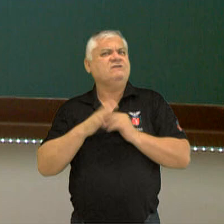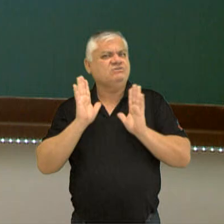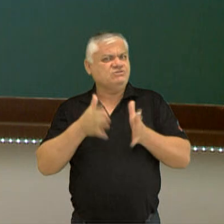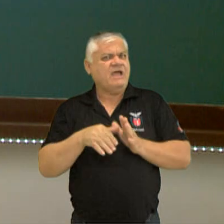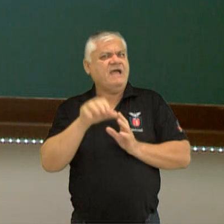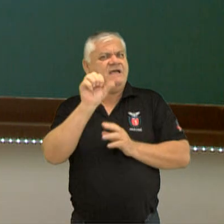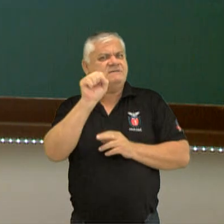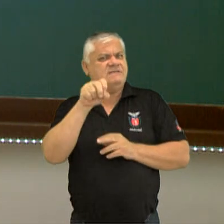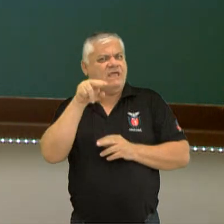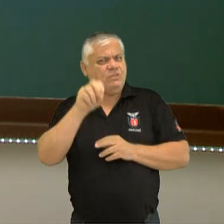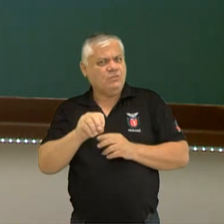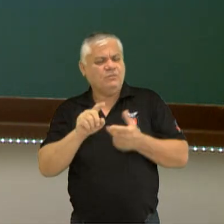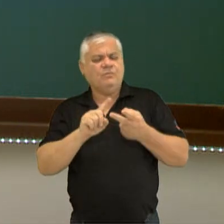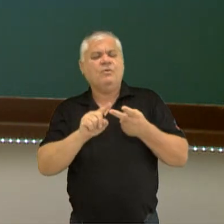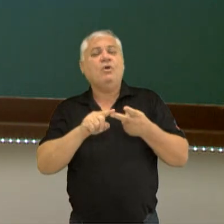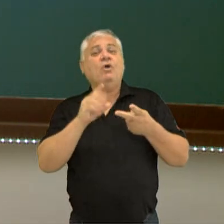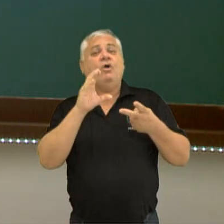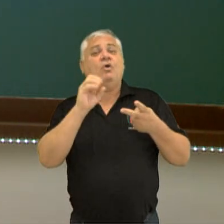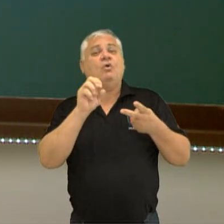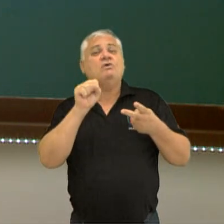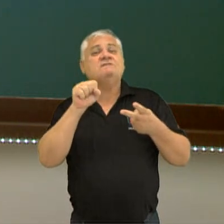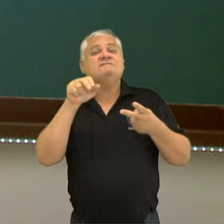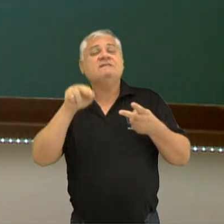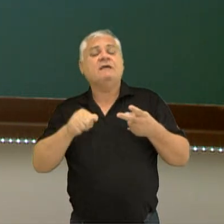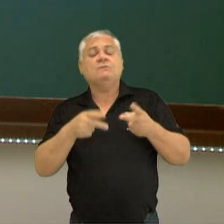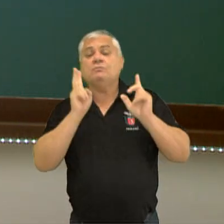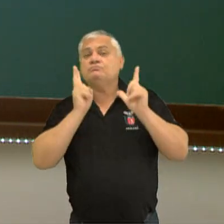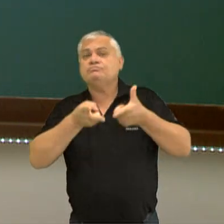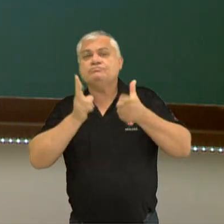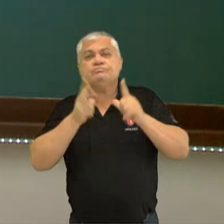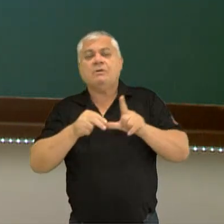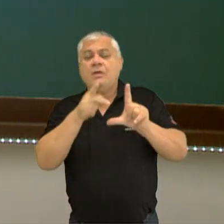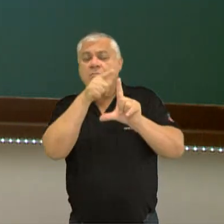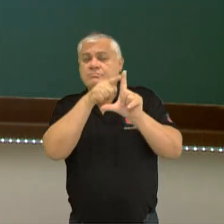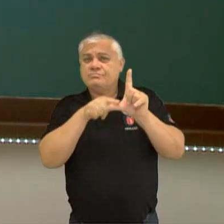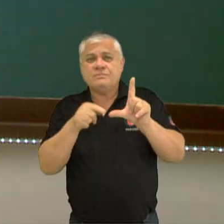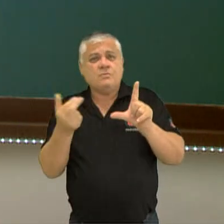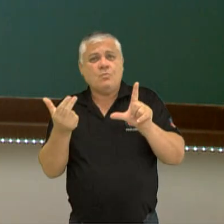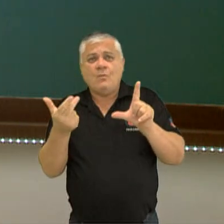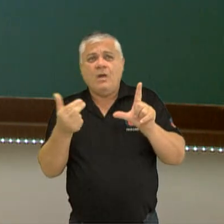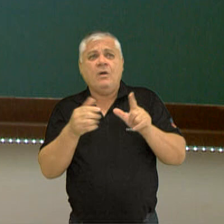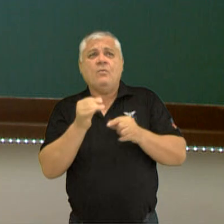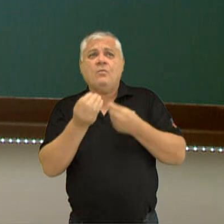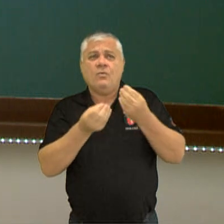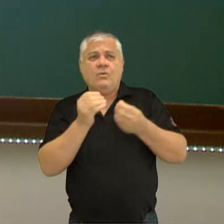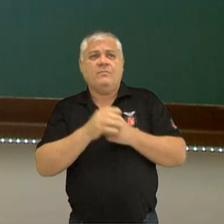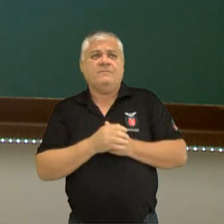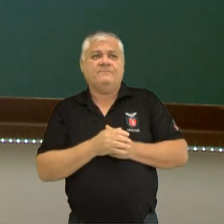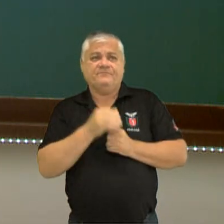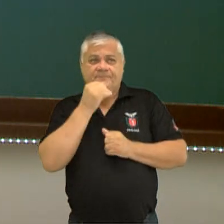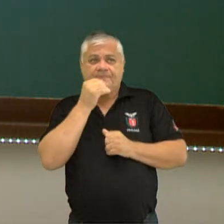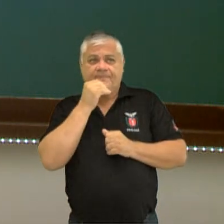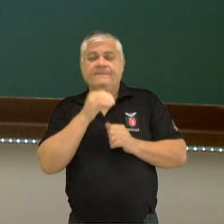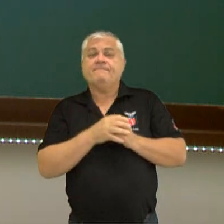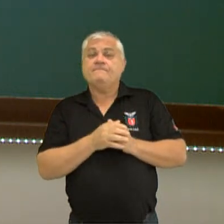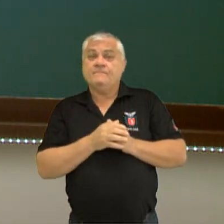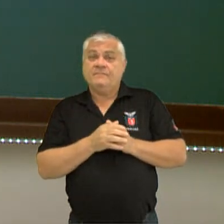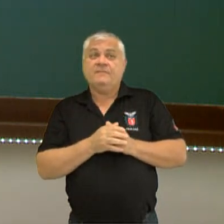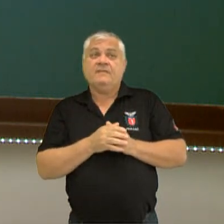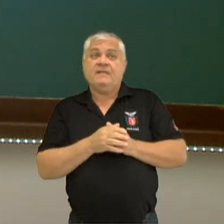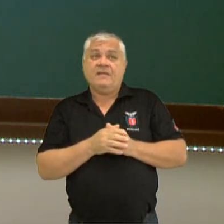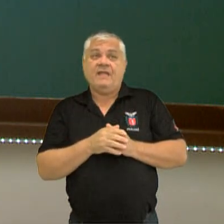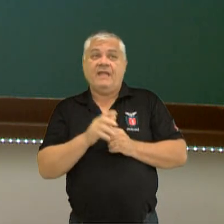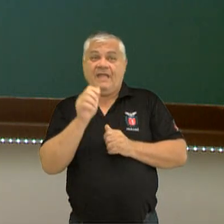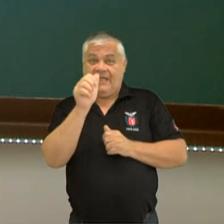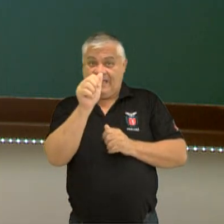A função cosseno, na função cosseno, os parâmetros continuam funcionando da mesma forma. Que forma? Eu tenho o parâmetro A,